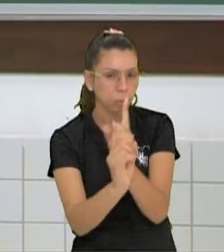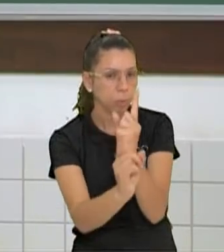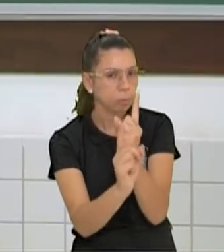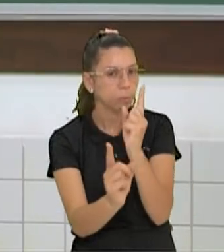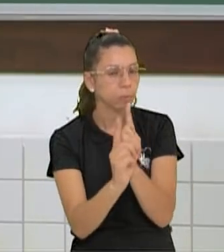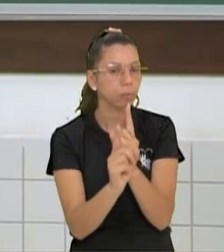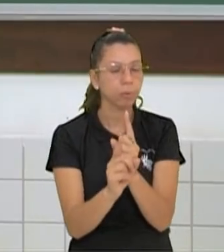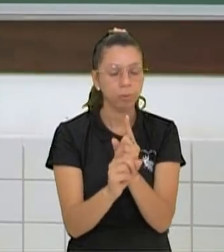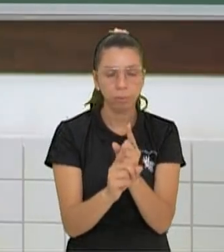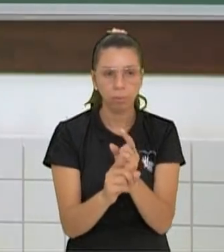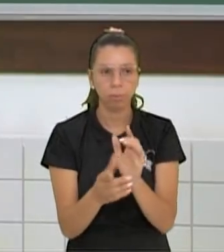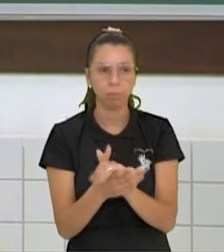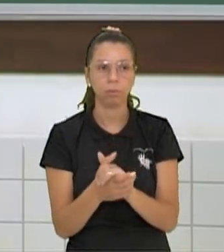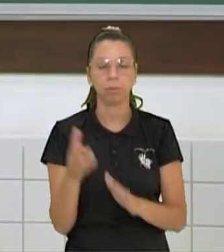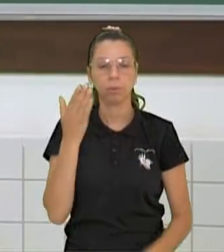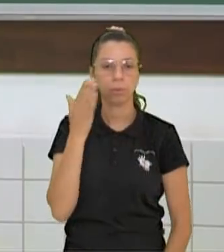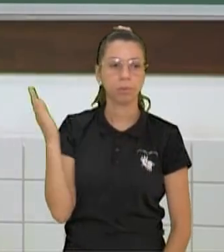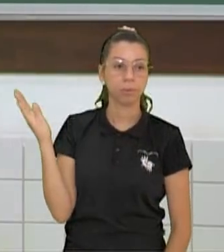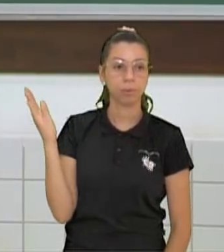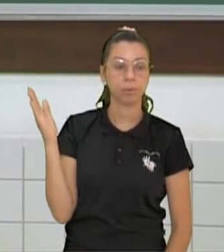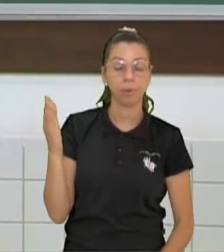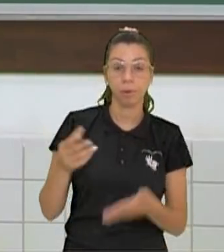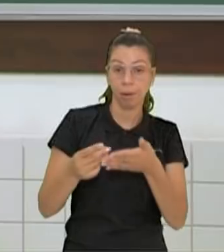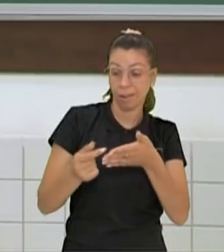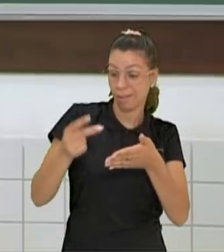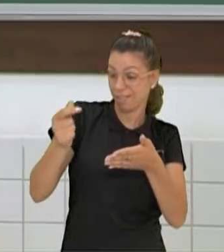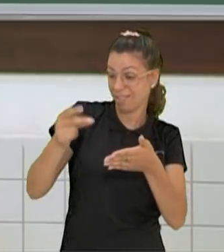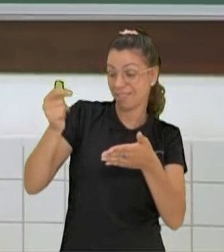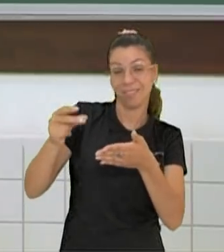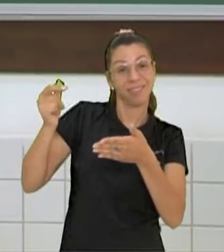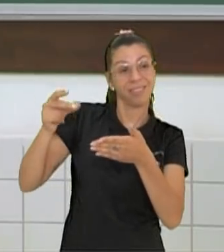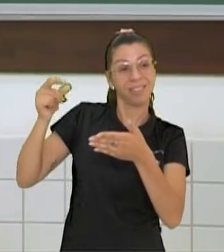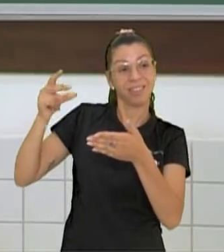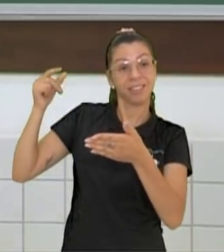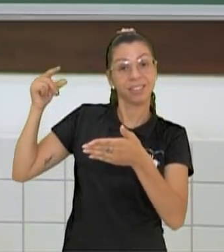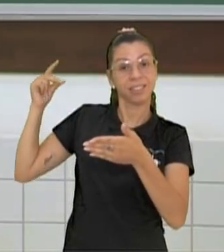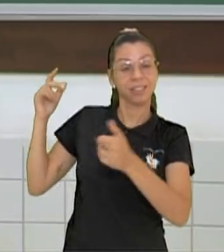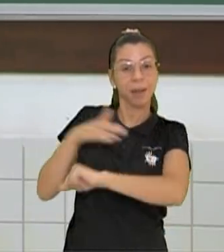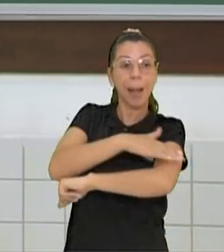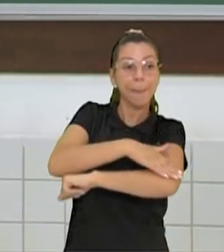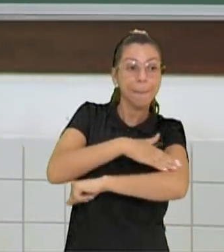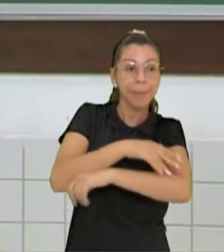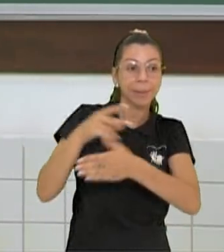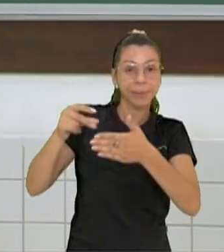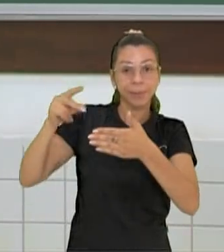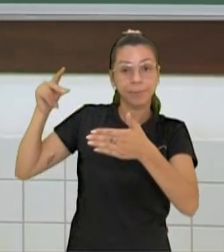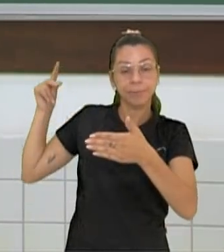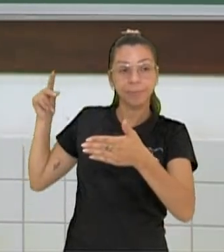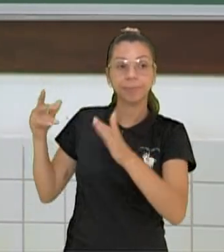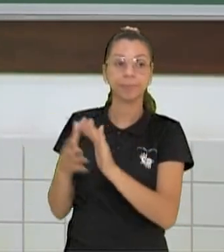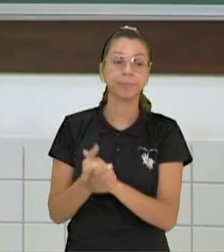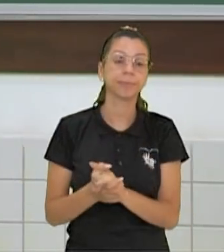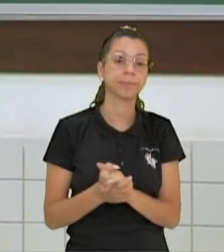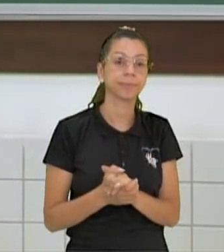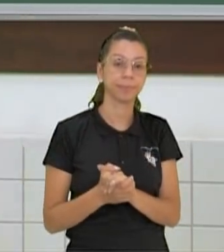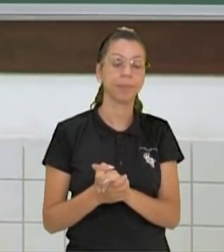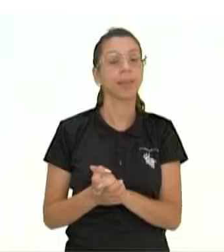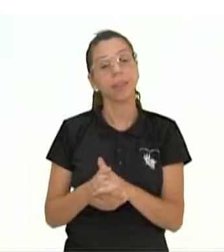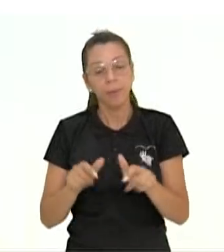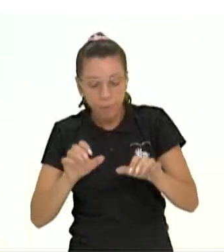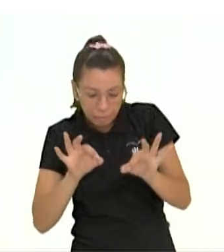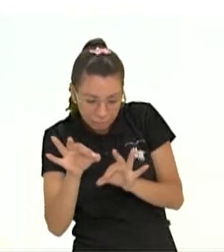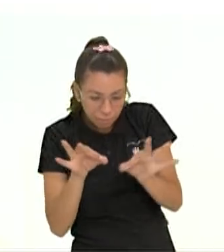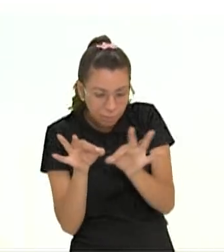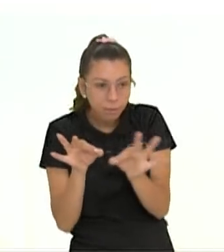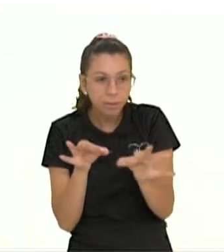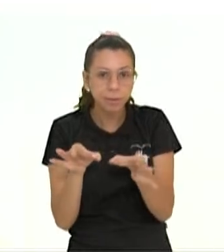encontrando marcas, vestígios mais antigos das praças de Tiradentes que dessa marca aqui. E acabaram fazendo uma espécie